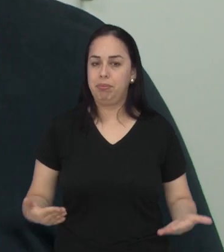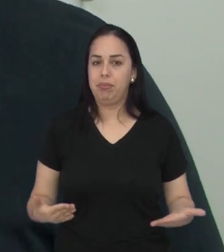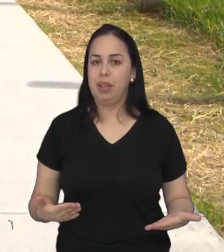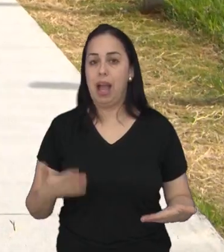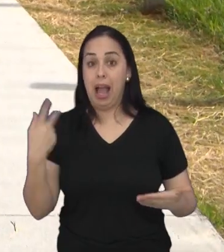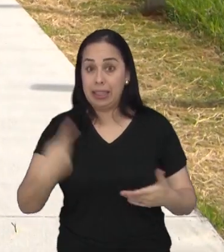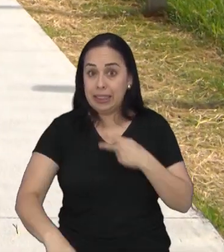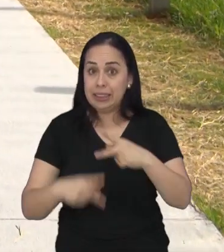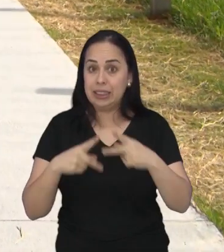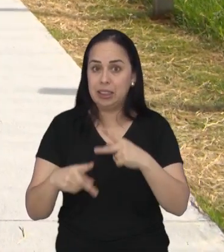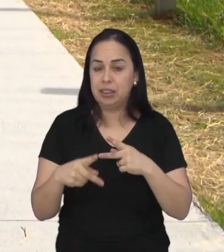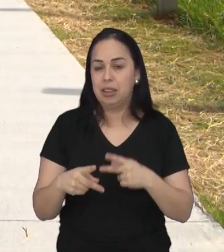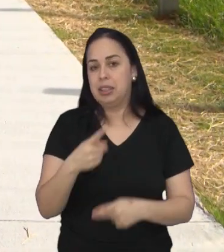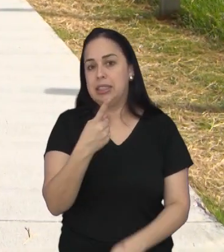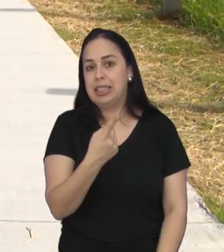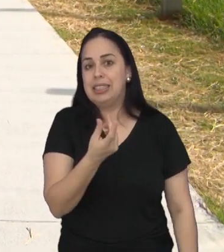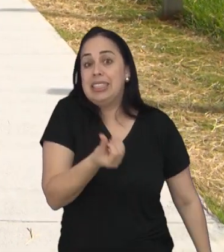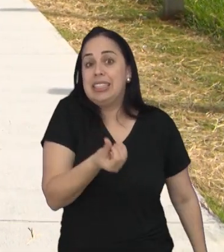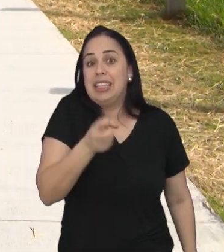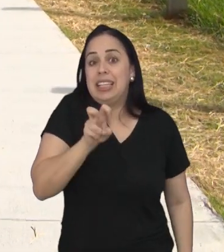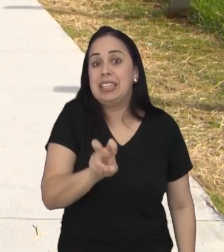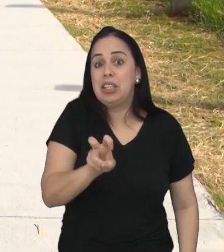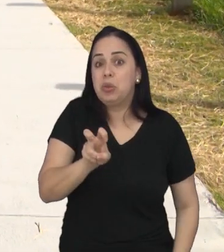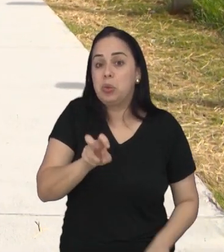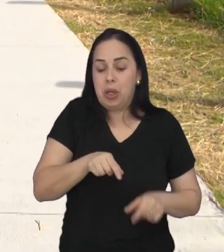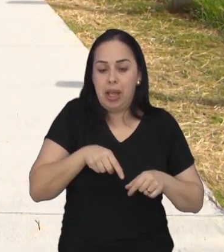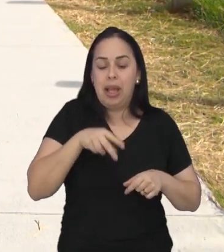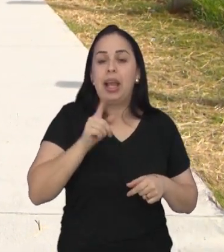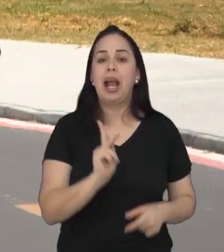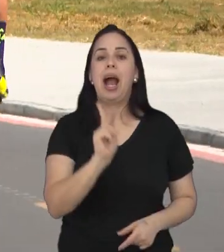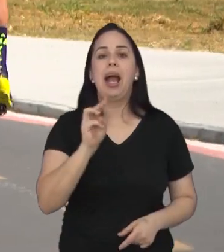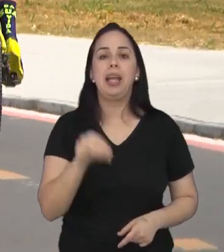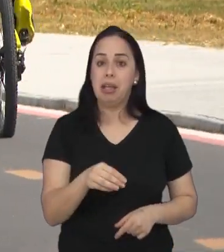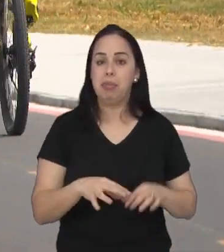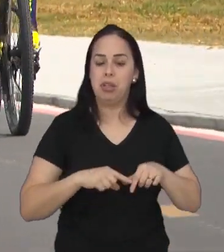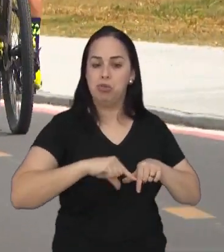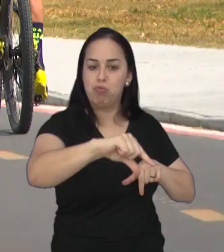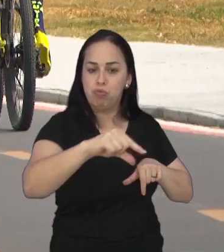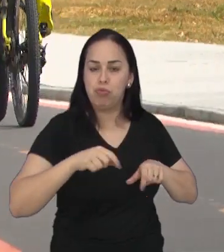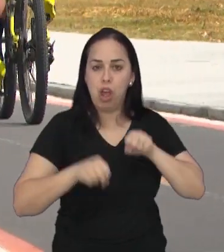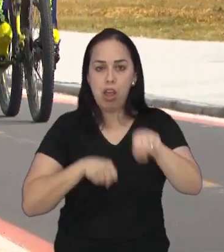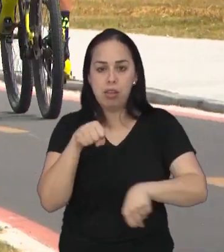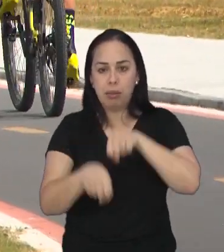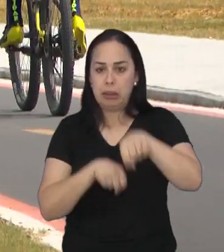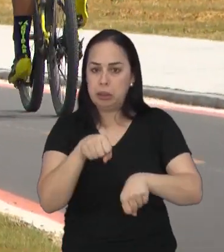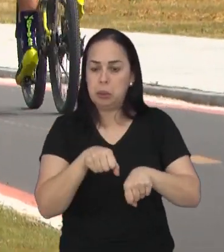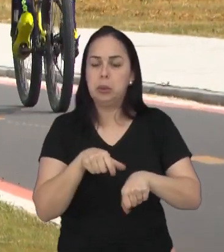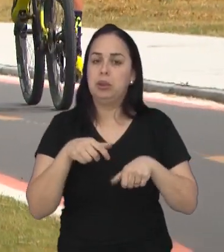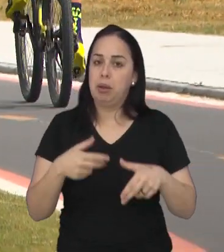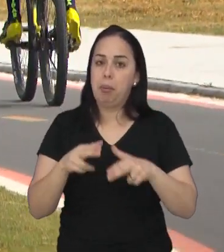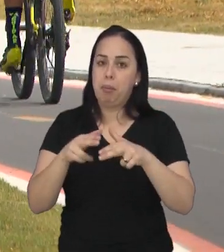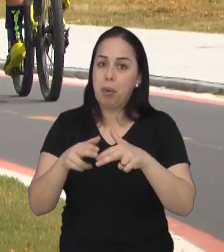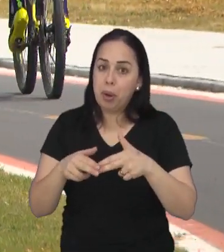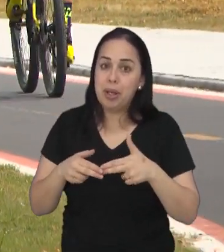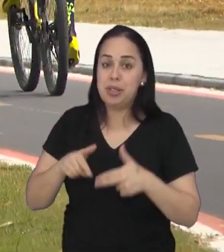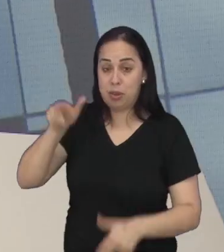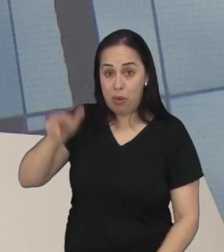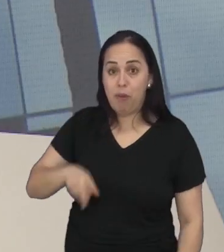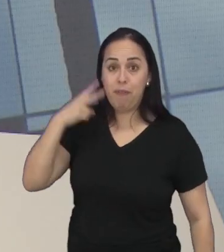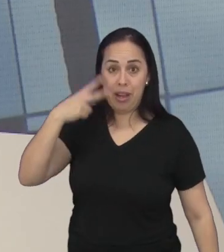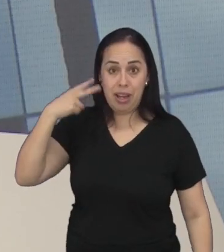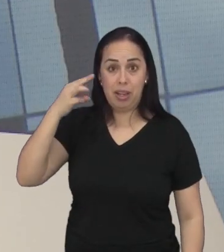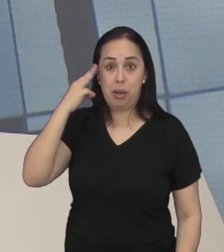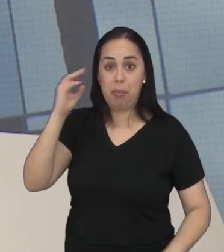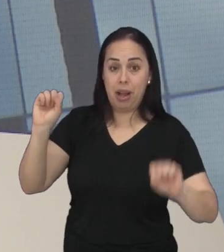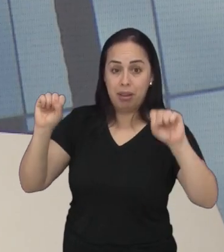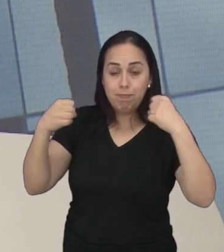cidade atualmente São José conta com 165 km de ciclovias espalhadas pela cidade